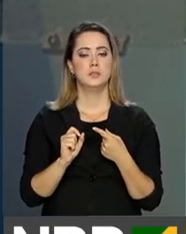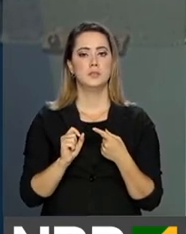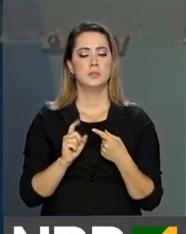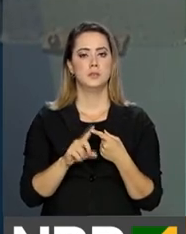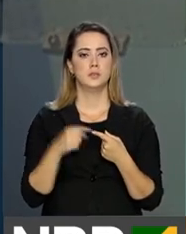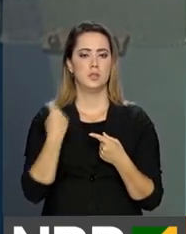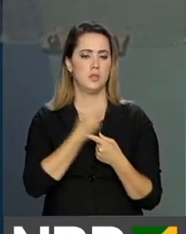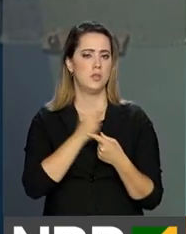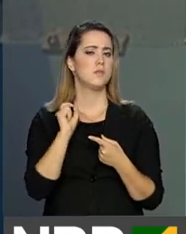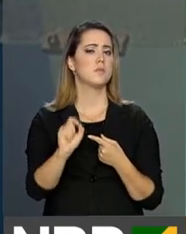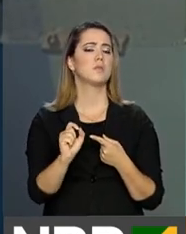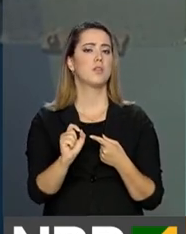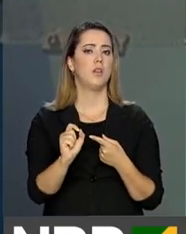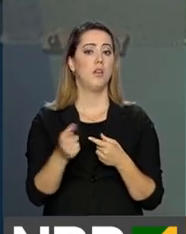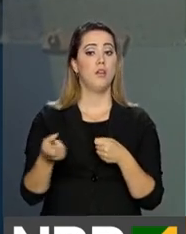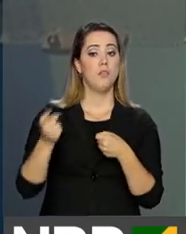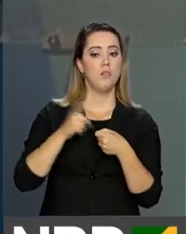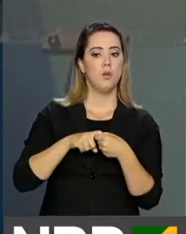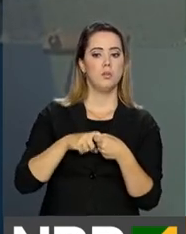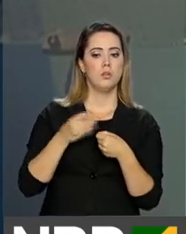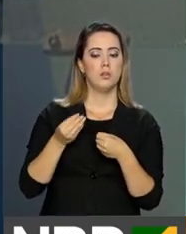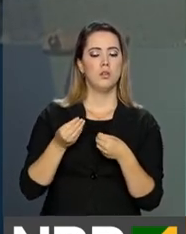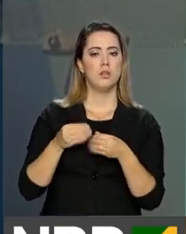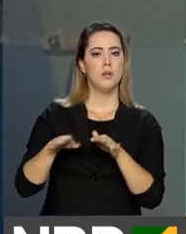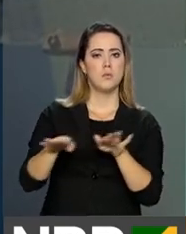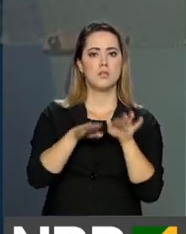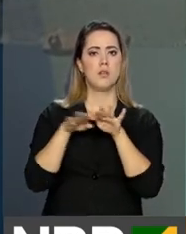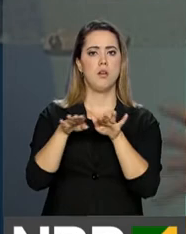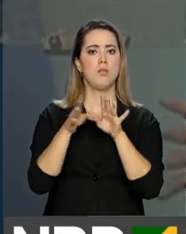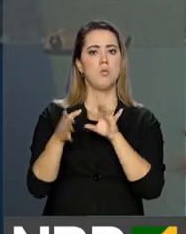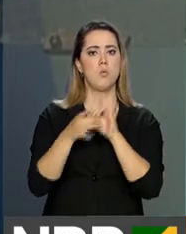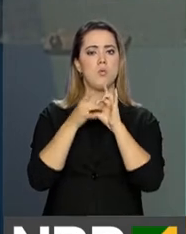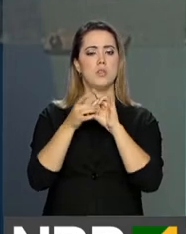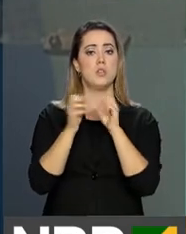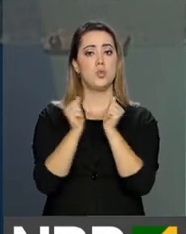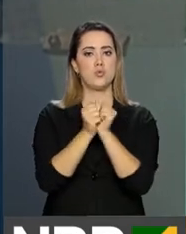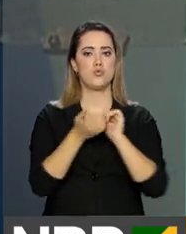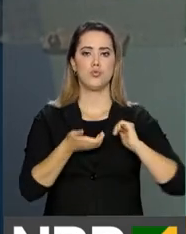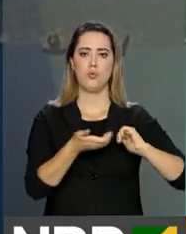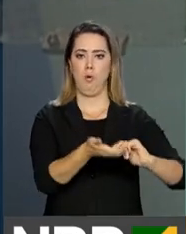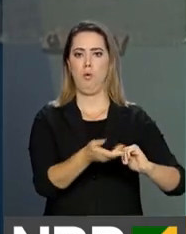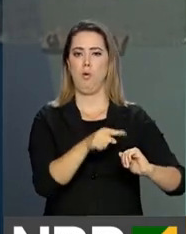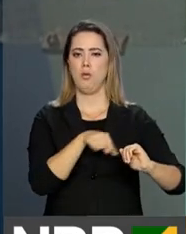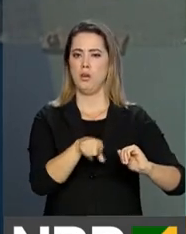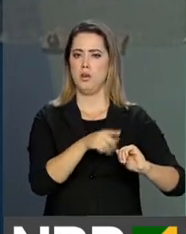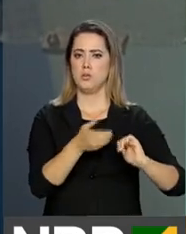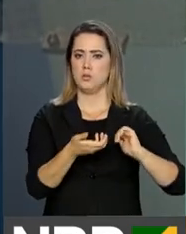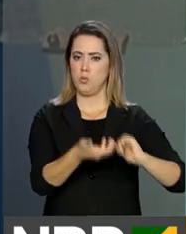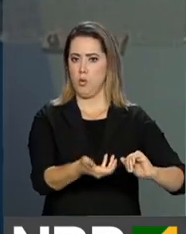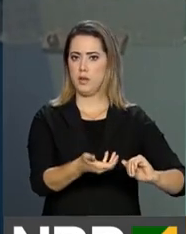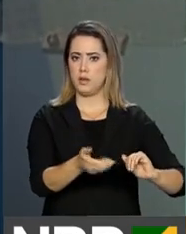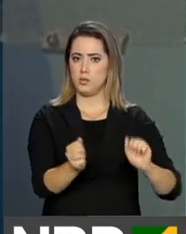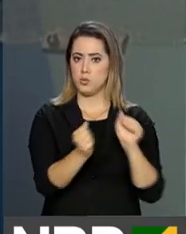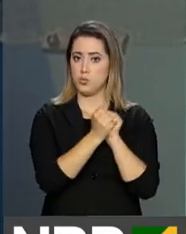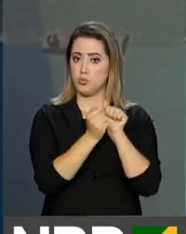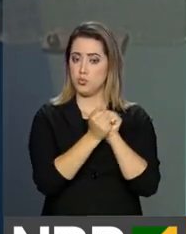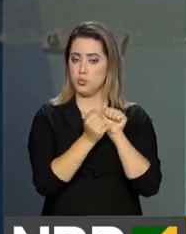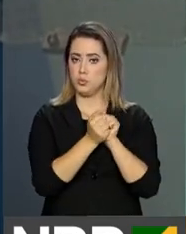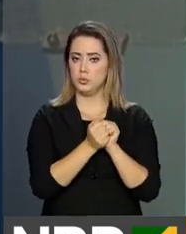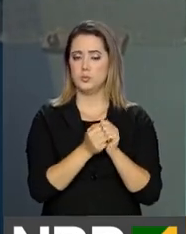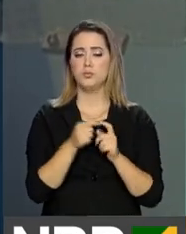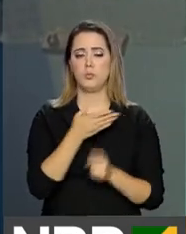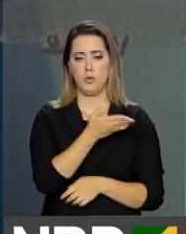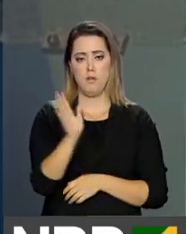restabelecer uma relação de respeito e harmonia com o Congresso Nacional. Os senhores sabem que no sistema